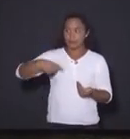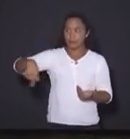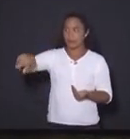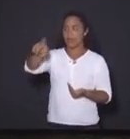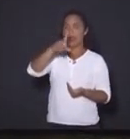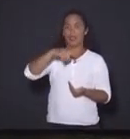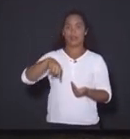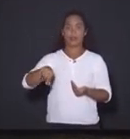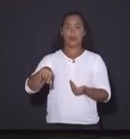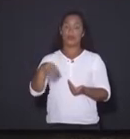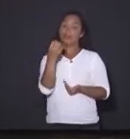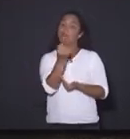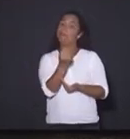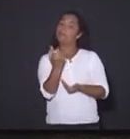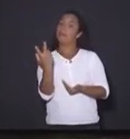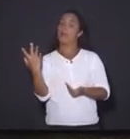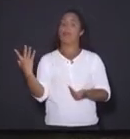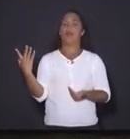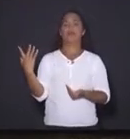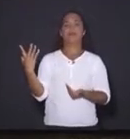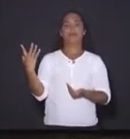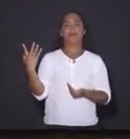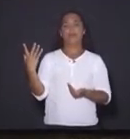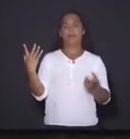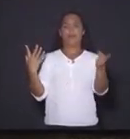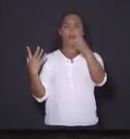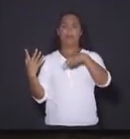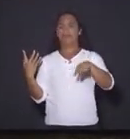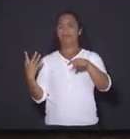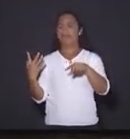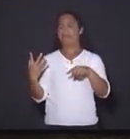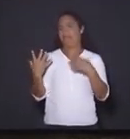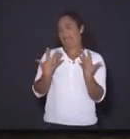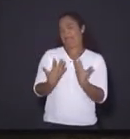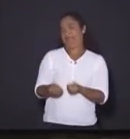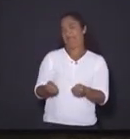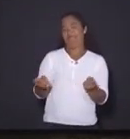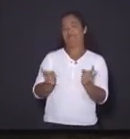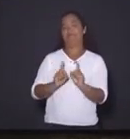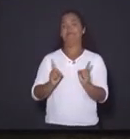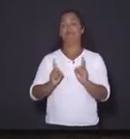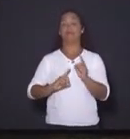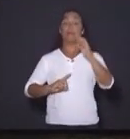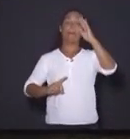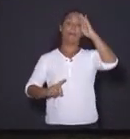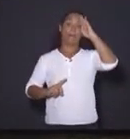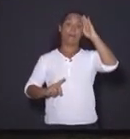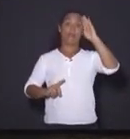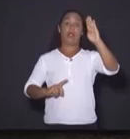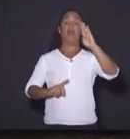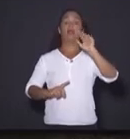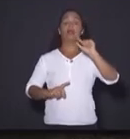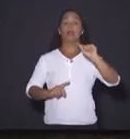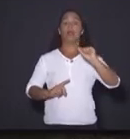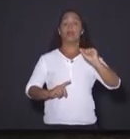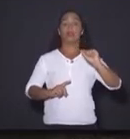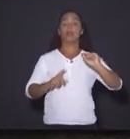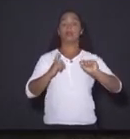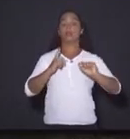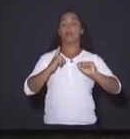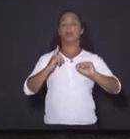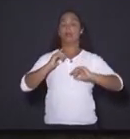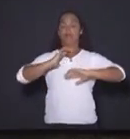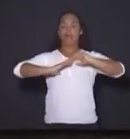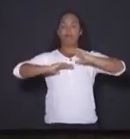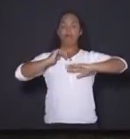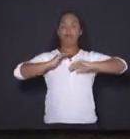e muitas vezes não é reconhecido enquanto tal principalmente quando nós é temos uma prática de